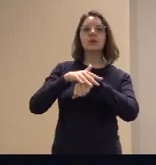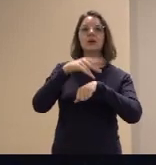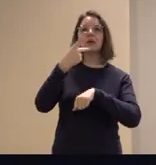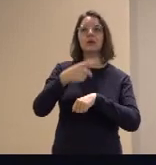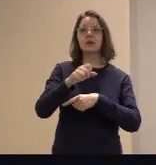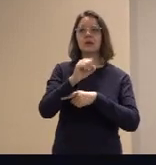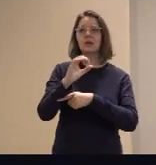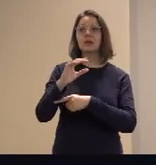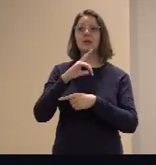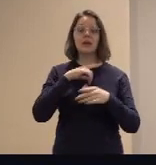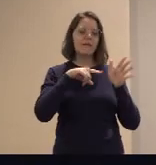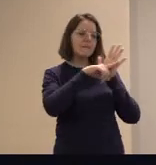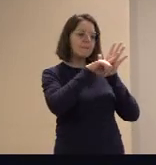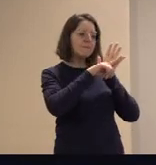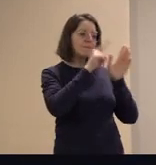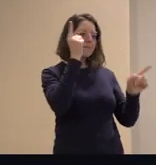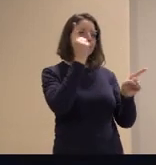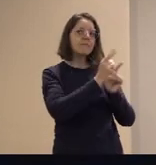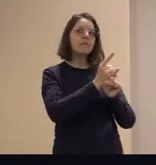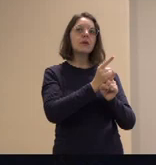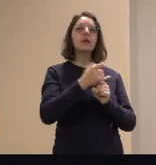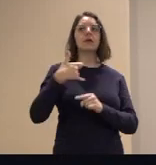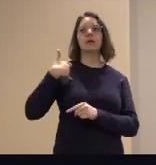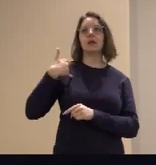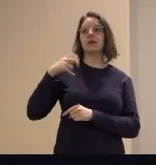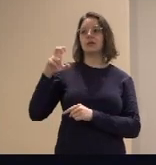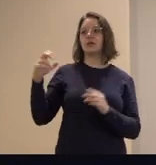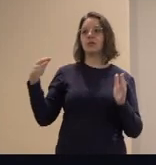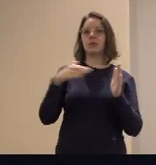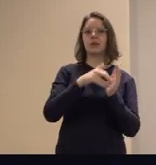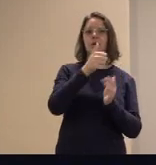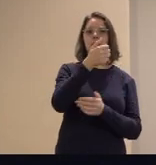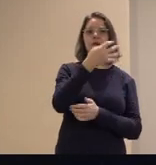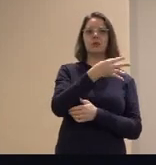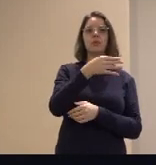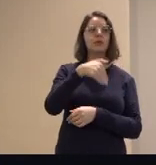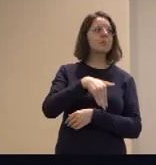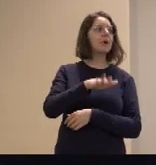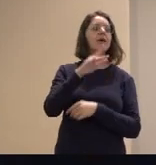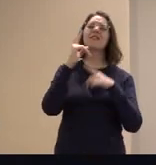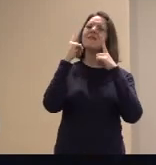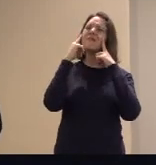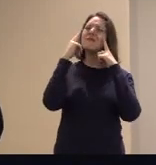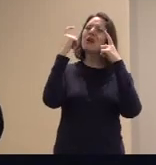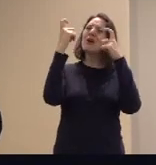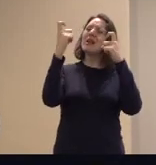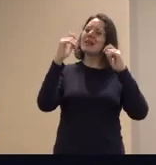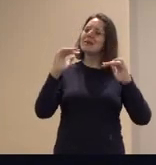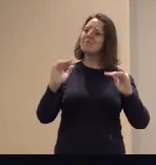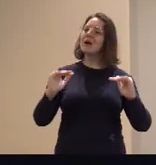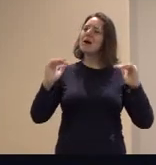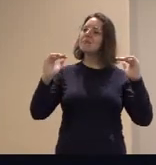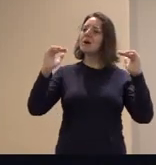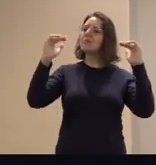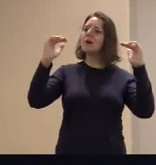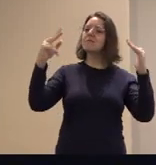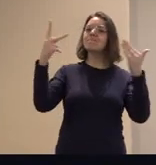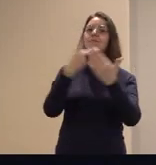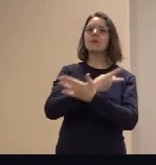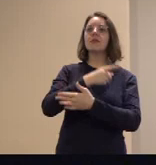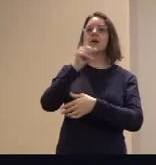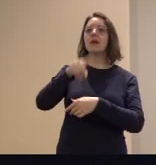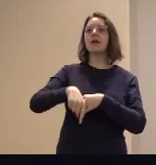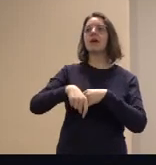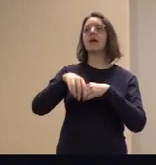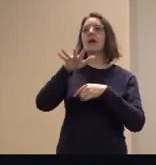de 5 a 14 anos, a maior violência que elas sofrem, entre todas possíveis, negligência psicológica, é a violência